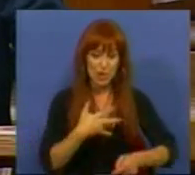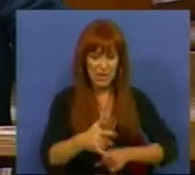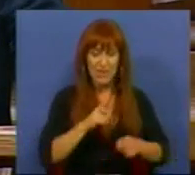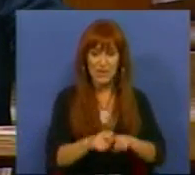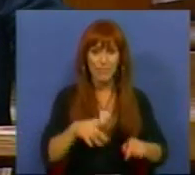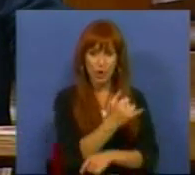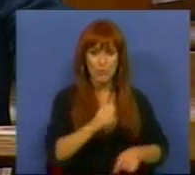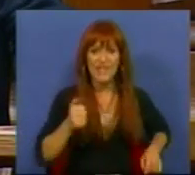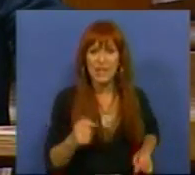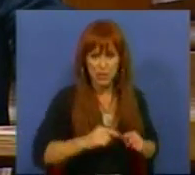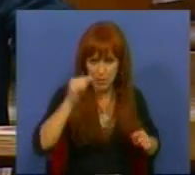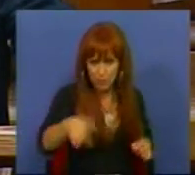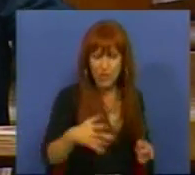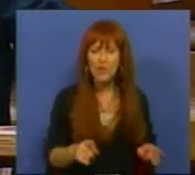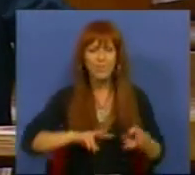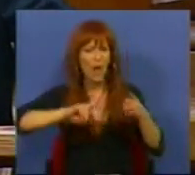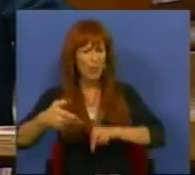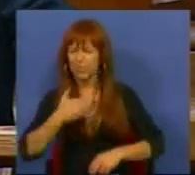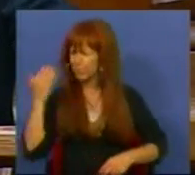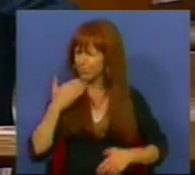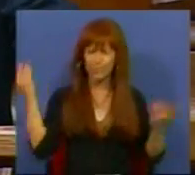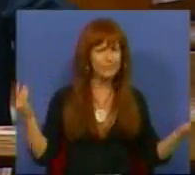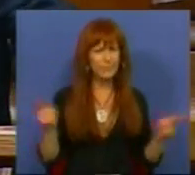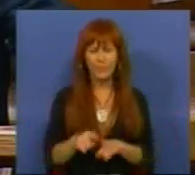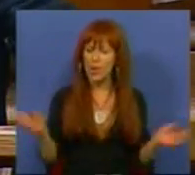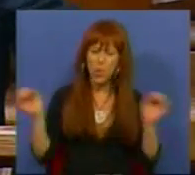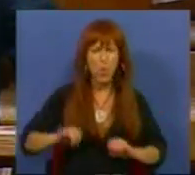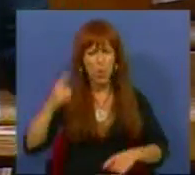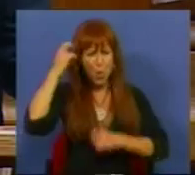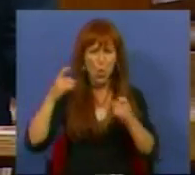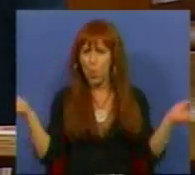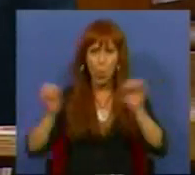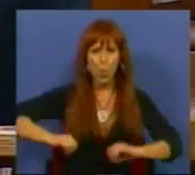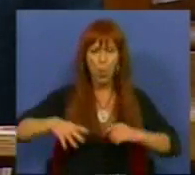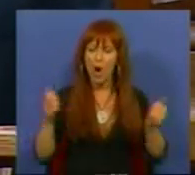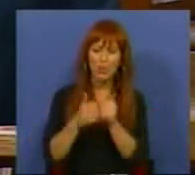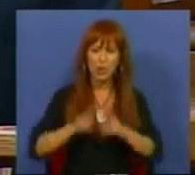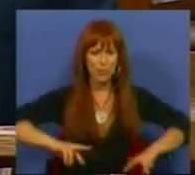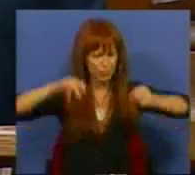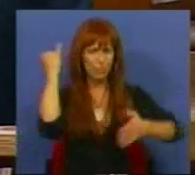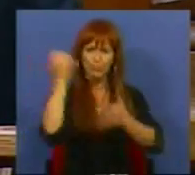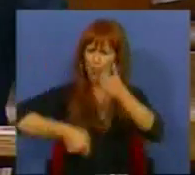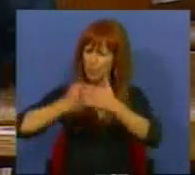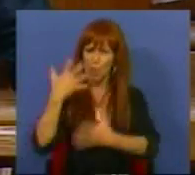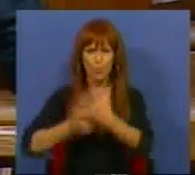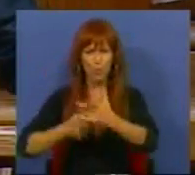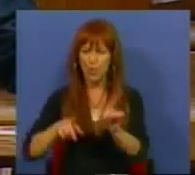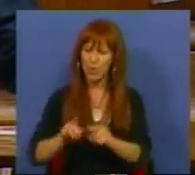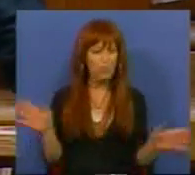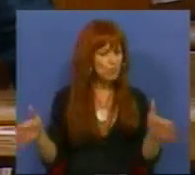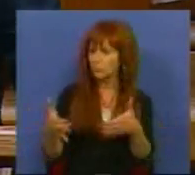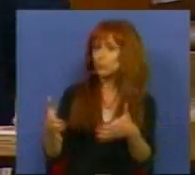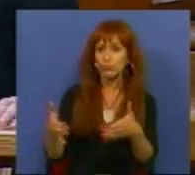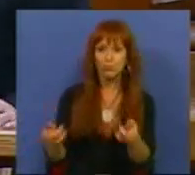de 2005. Uma alteração absurda que não tem em conta, de facto, toda a carreira contributiva e não